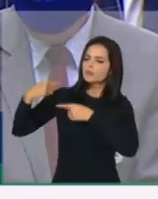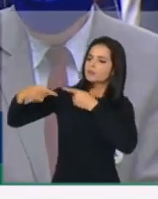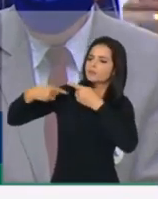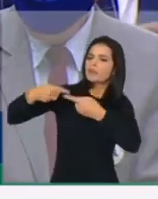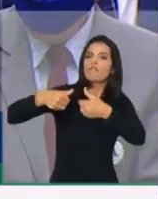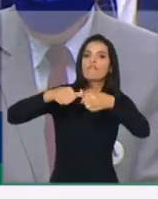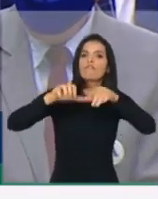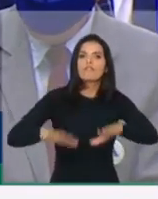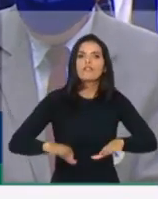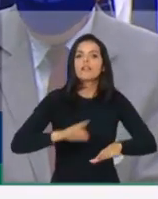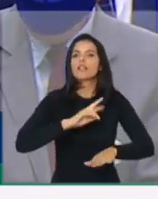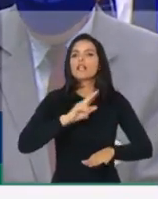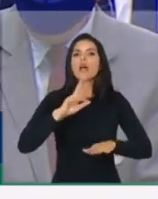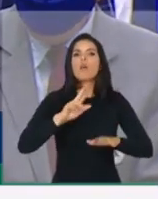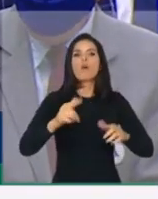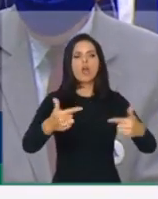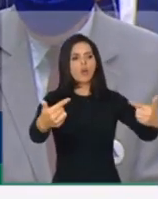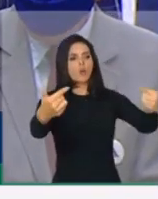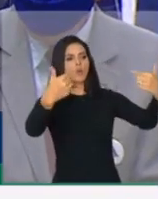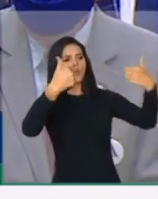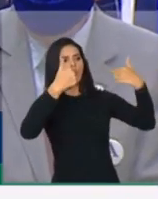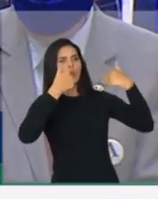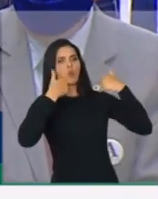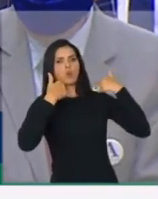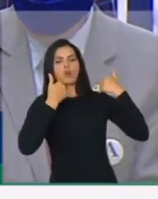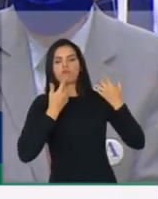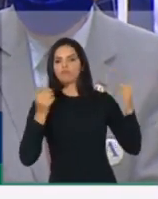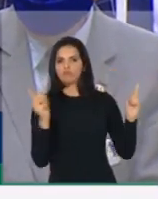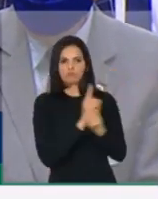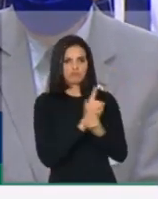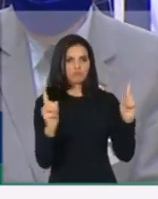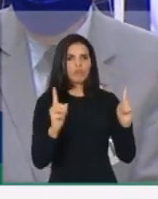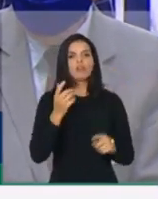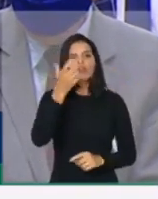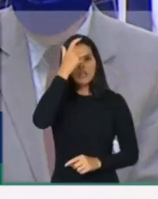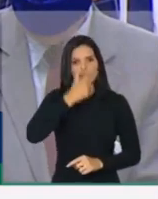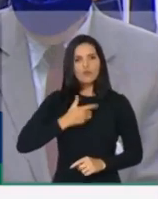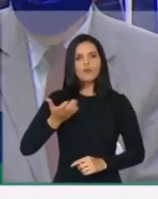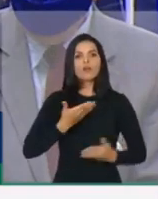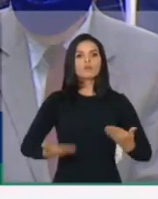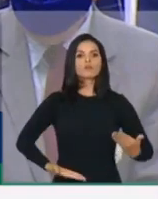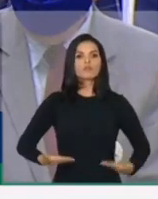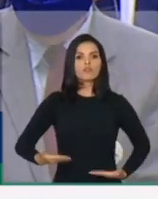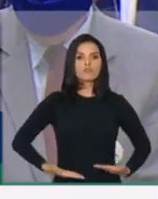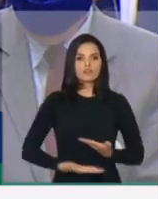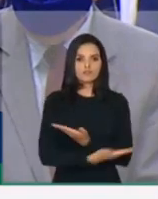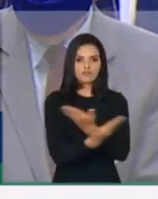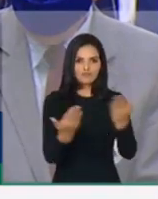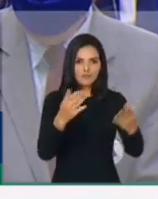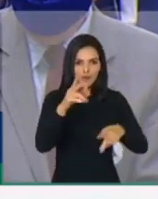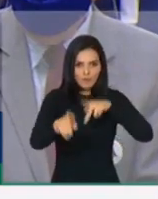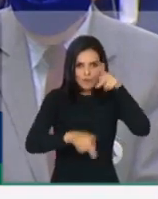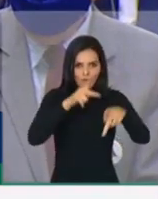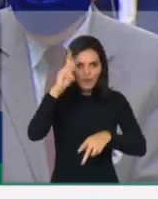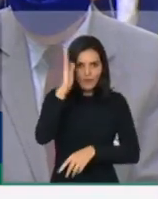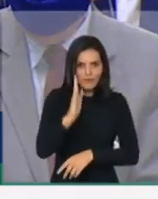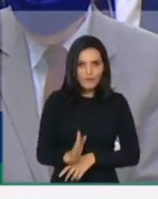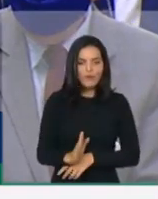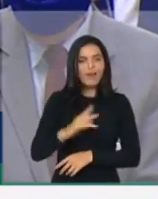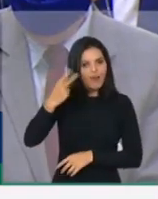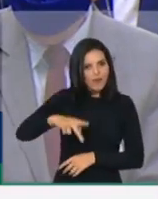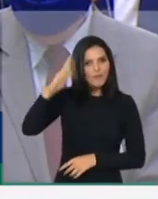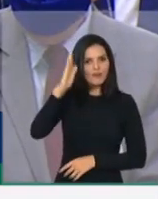meu país, a esta instituição, ao povo brasileiro, com a minha